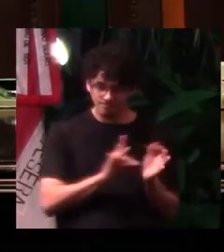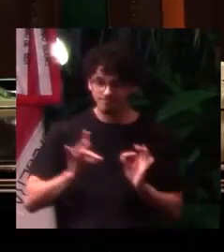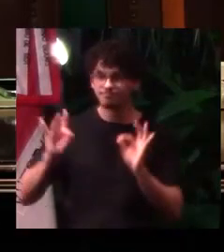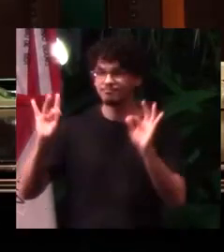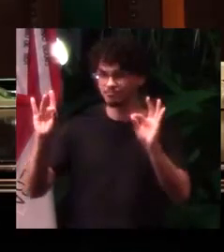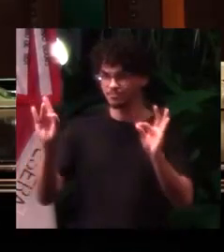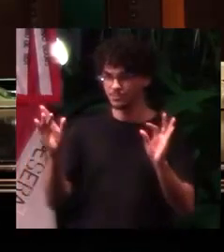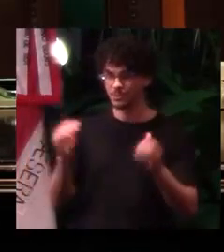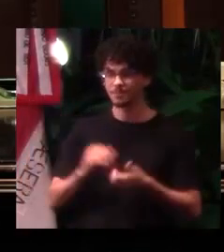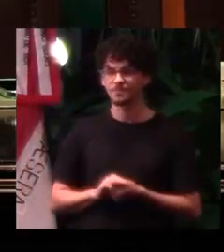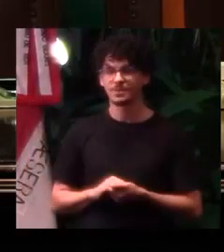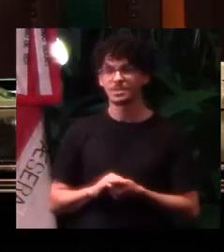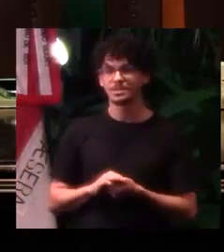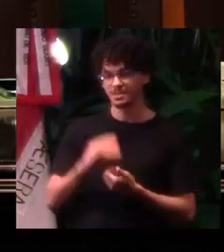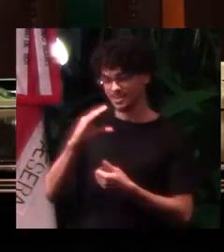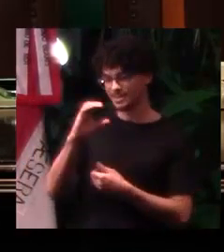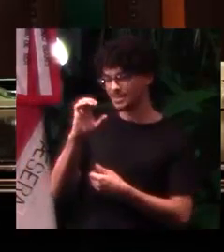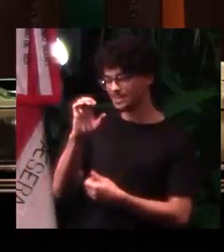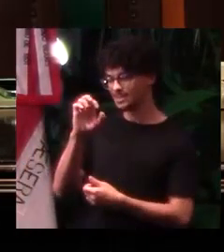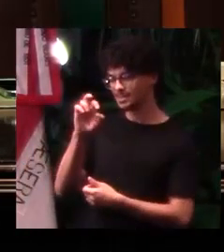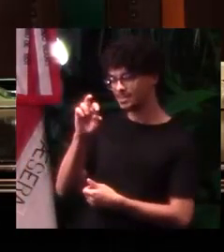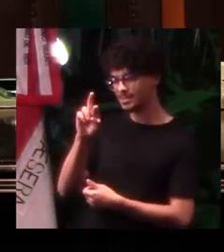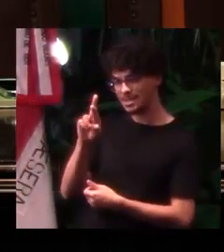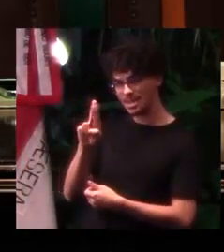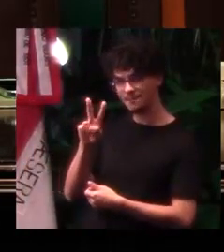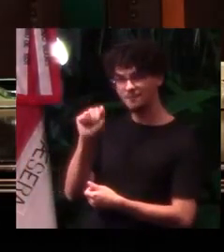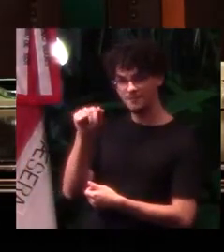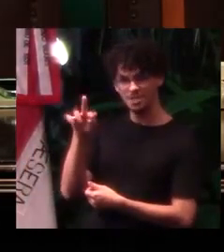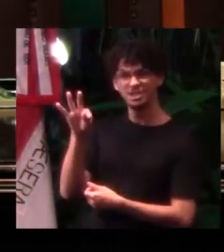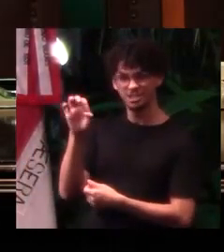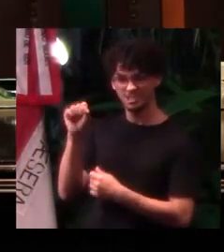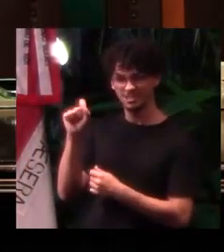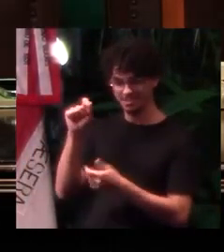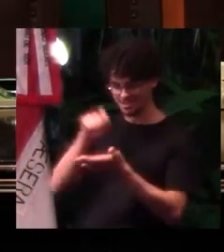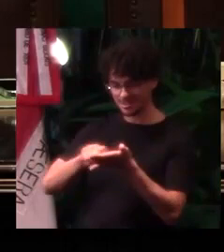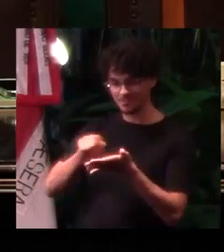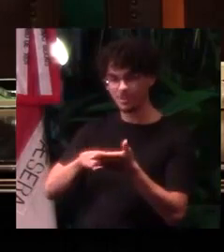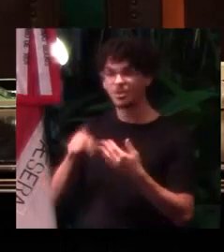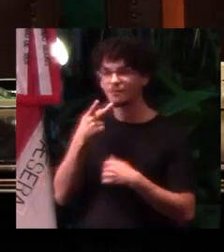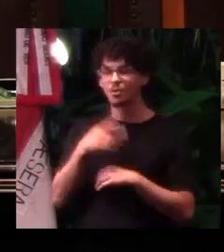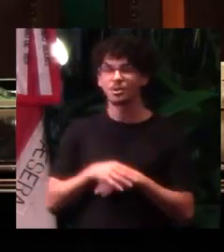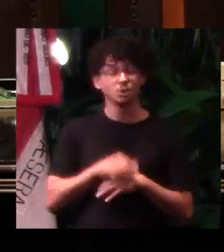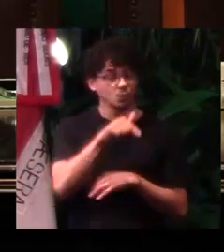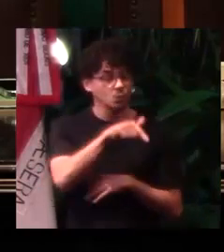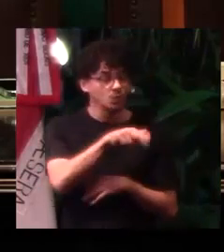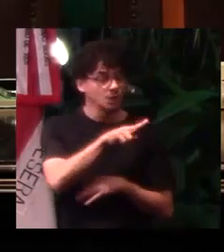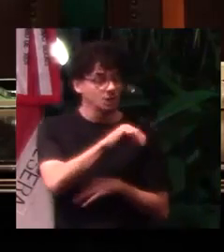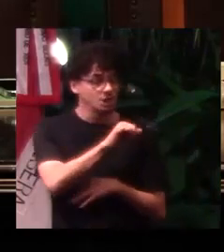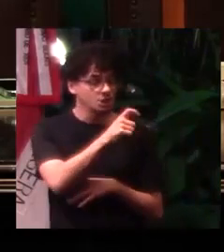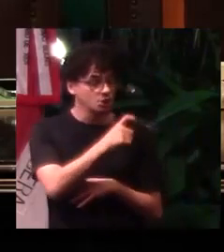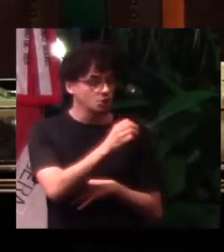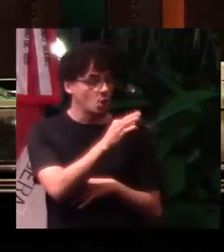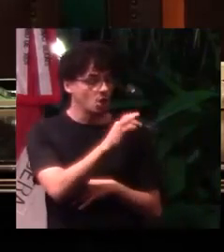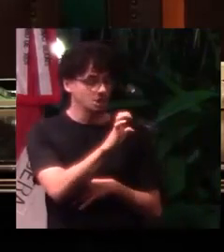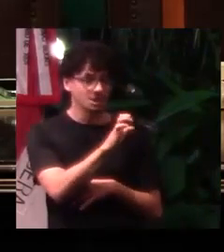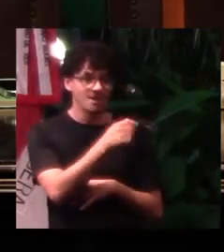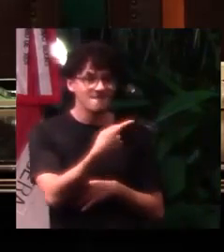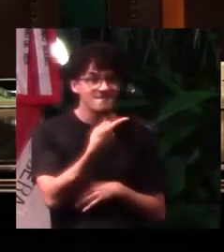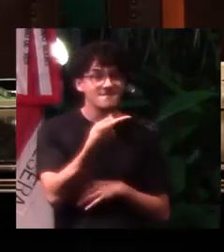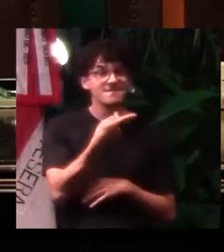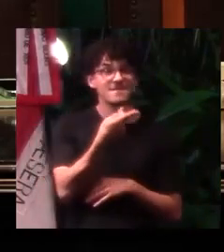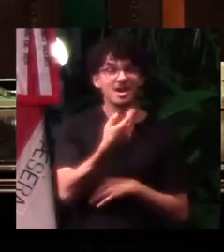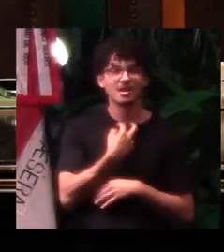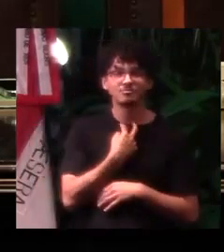interessante. Cervantes, em determinada passagem, diz que Quixote... o diz pela voz de Sancho